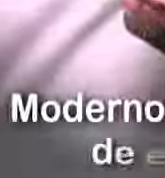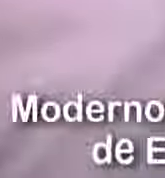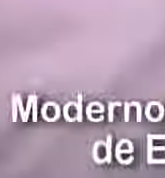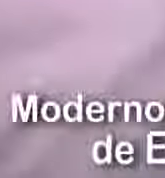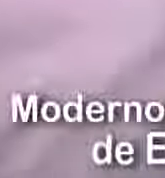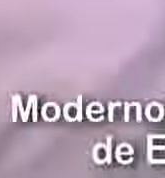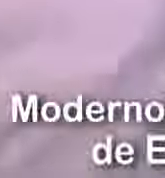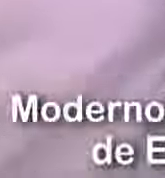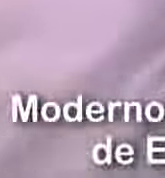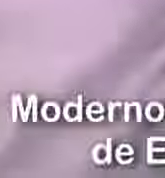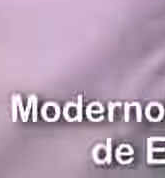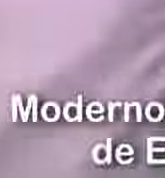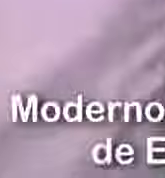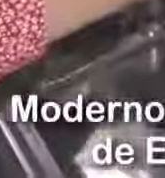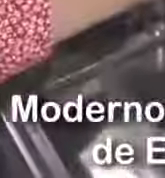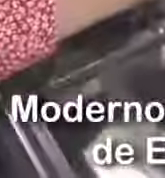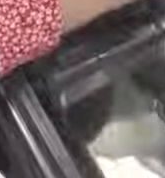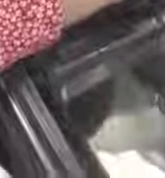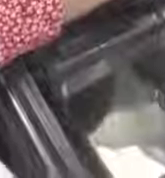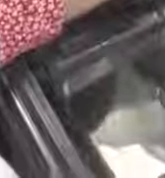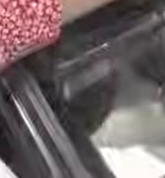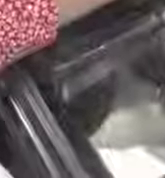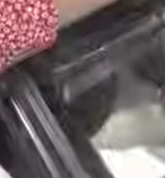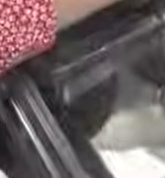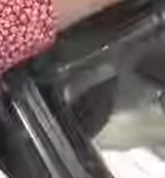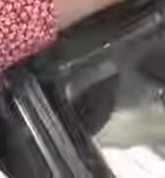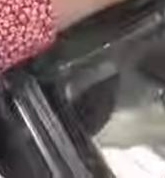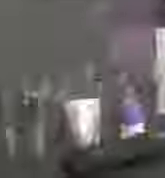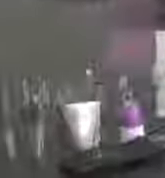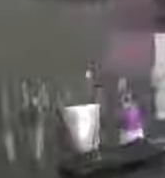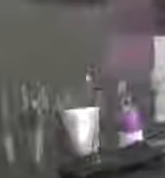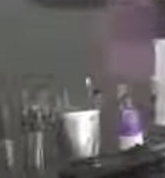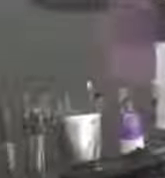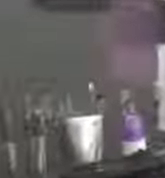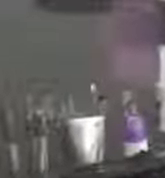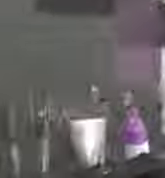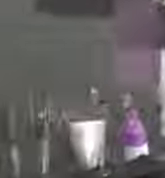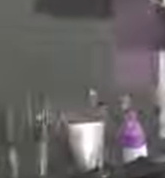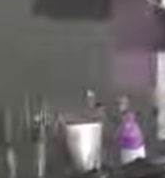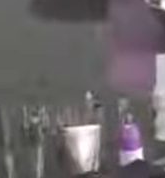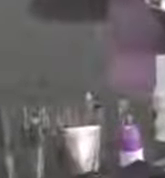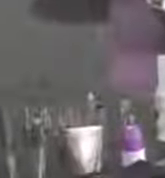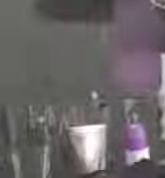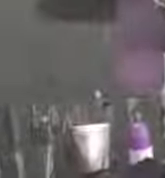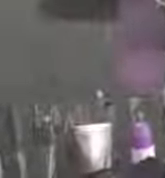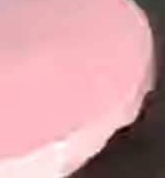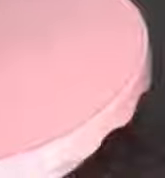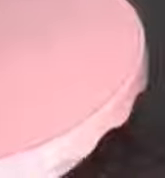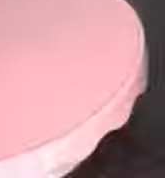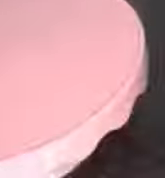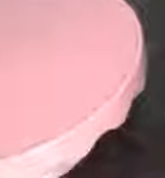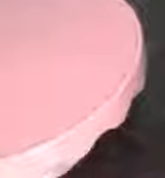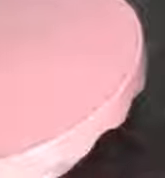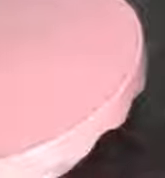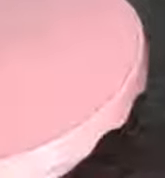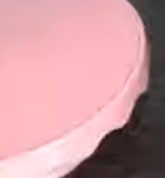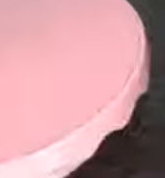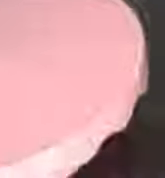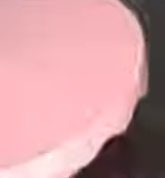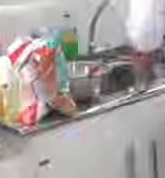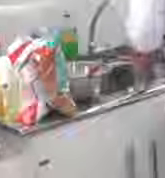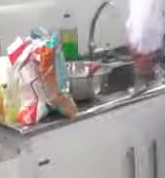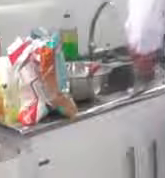métodos de ensino em culinária. Liga pra gente ou faça-nos uma visita. Rua das Porteiras, número 41, no prédio da